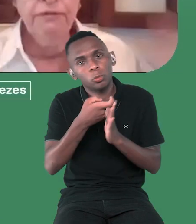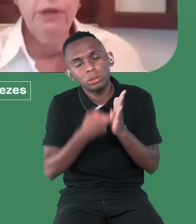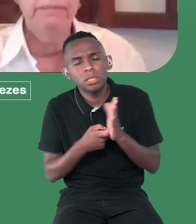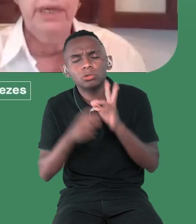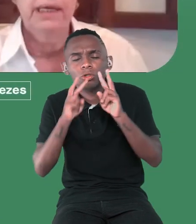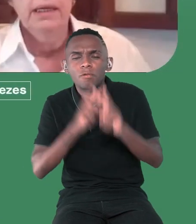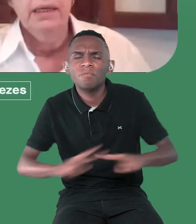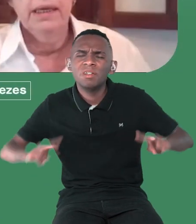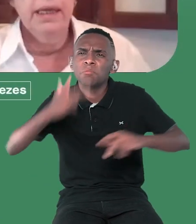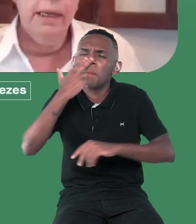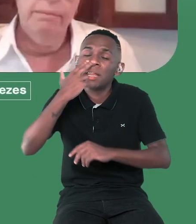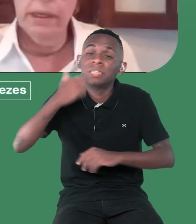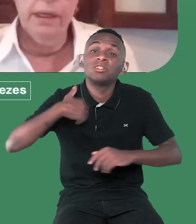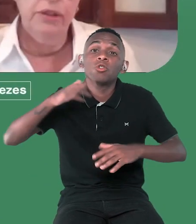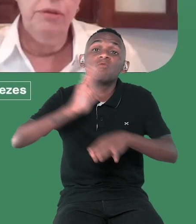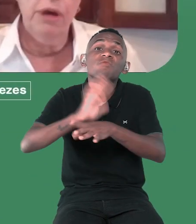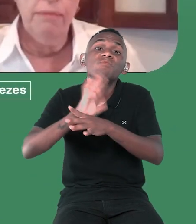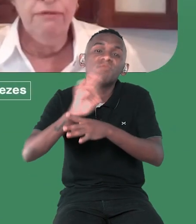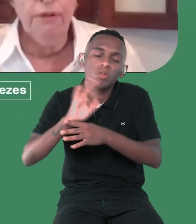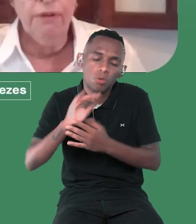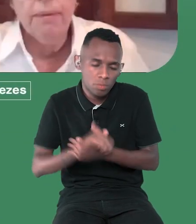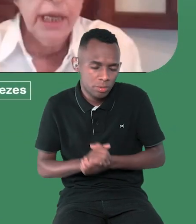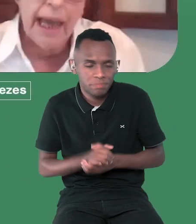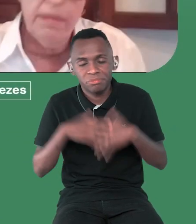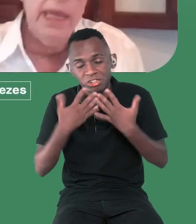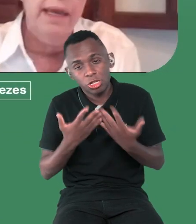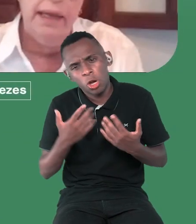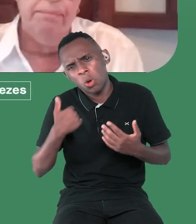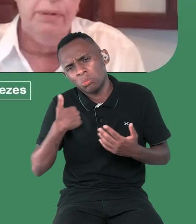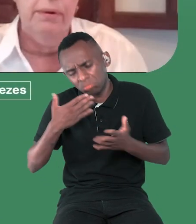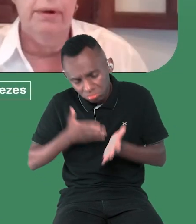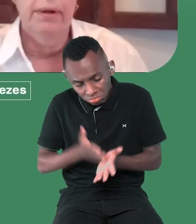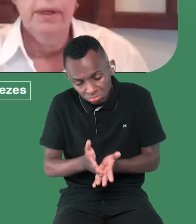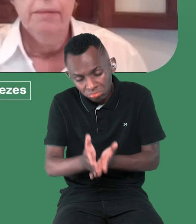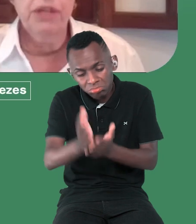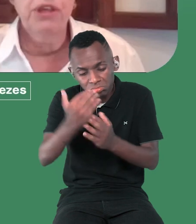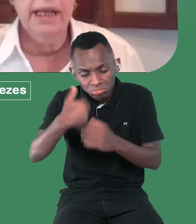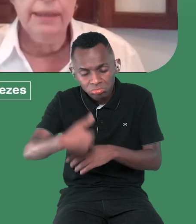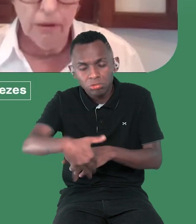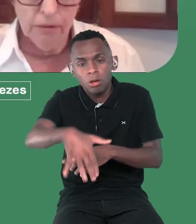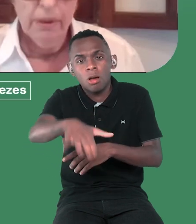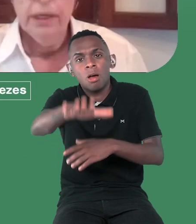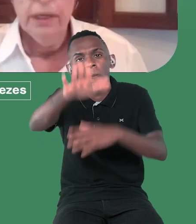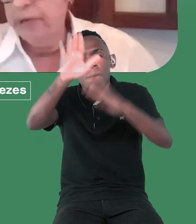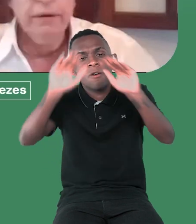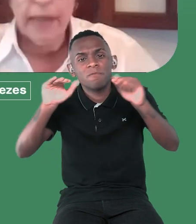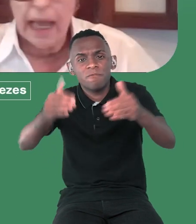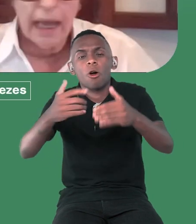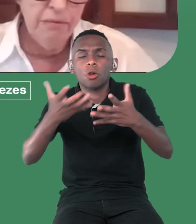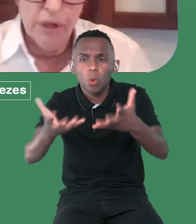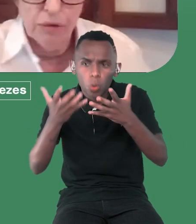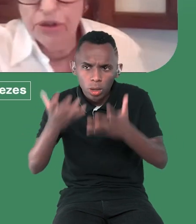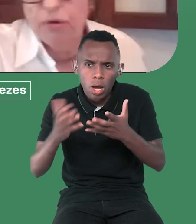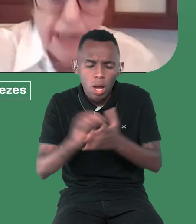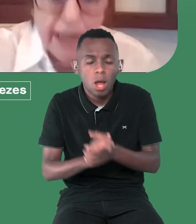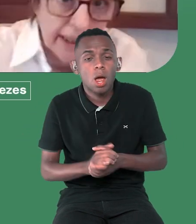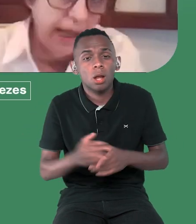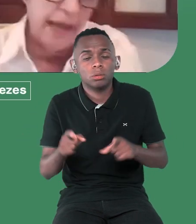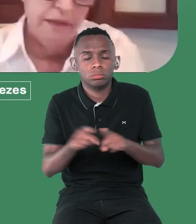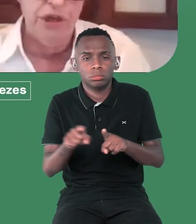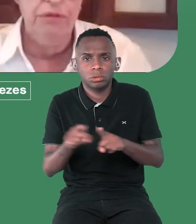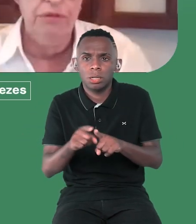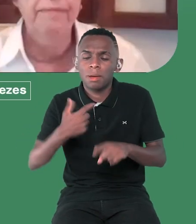vendo um filme. E isso, de alguma forma, me encaminha, né, para a direção que eu quero dar ao meu